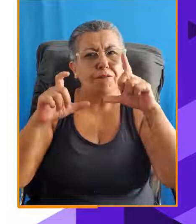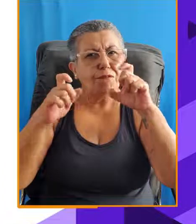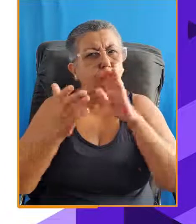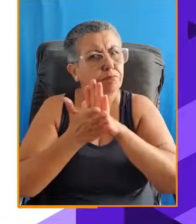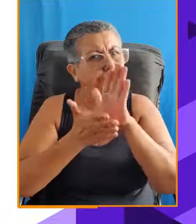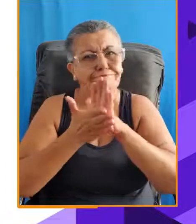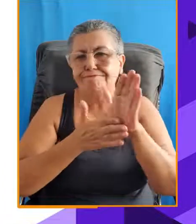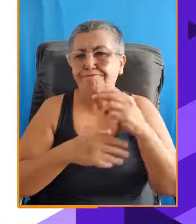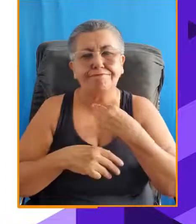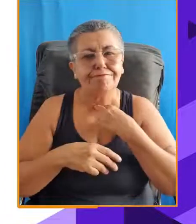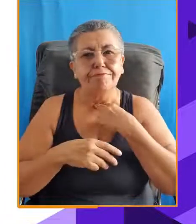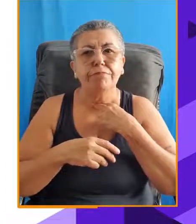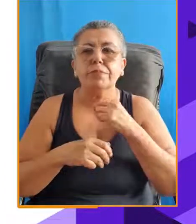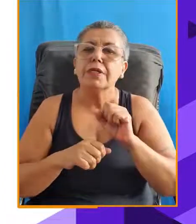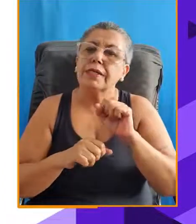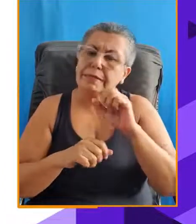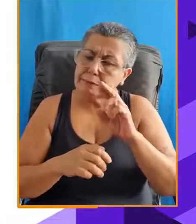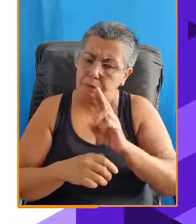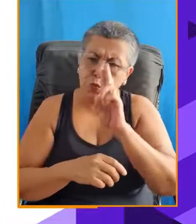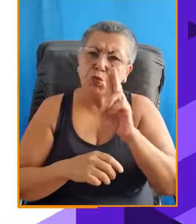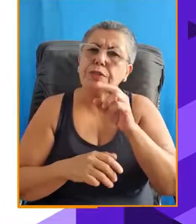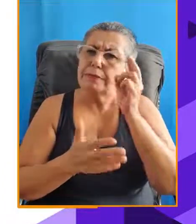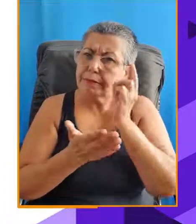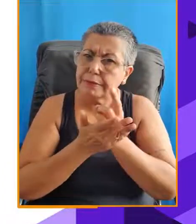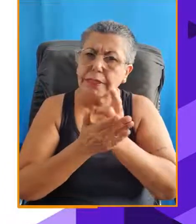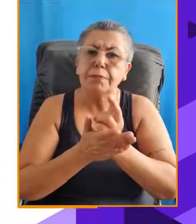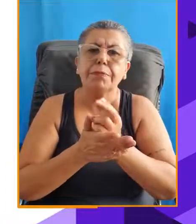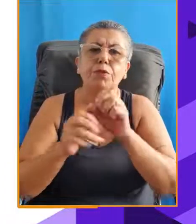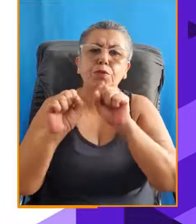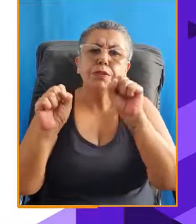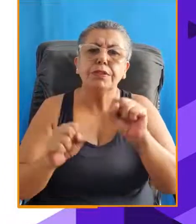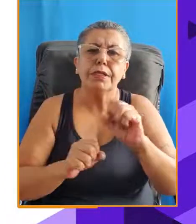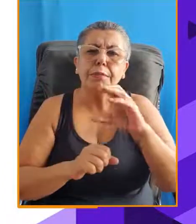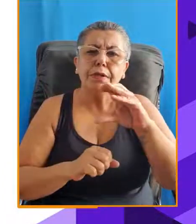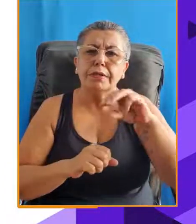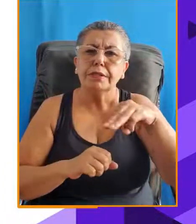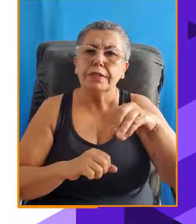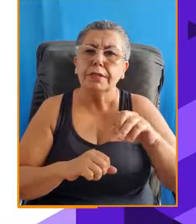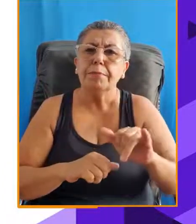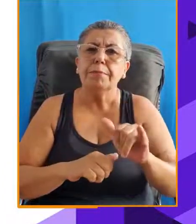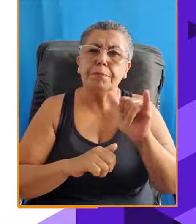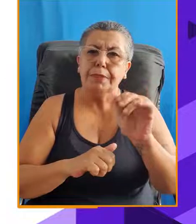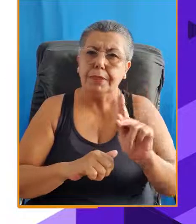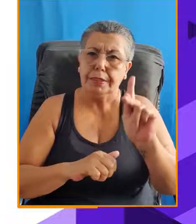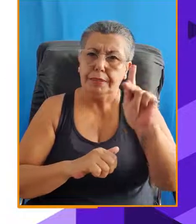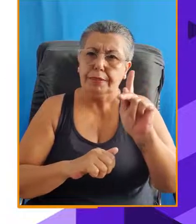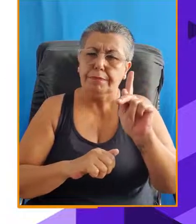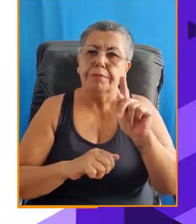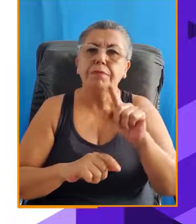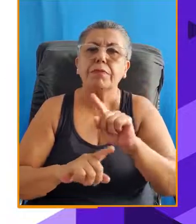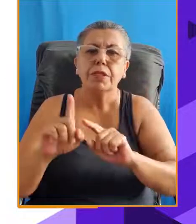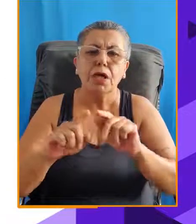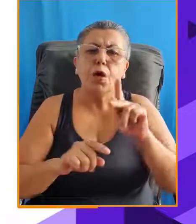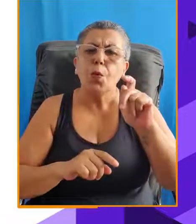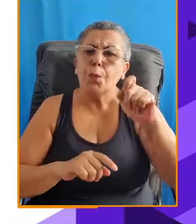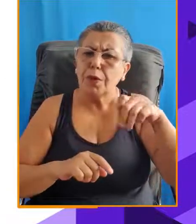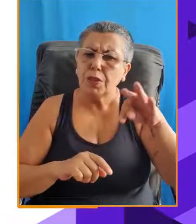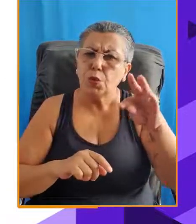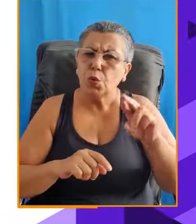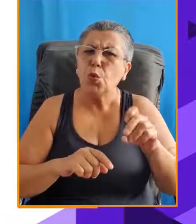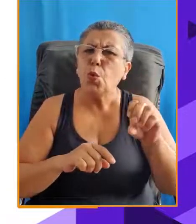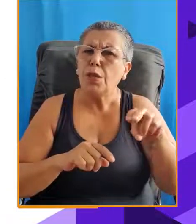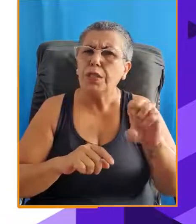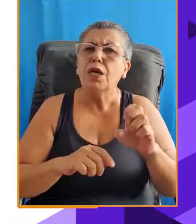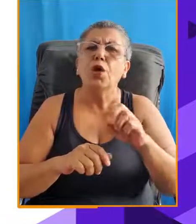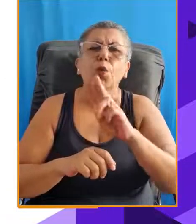situações, utilizar o sistema CMYK. Outro diferencial é que o uso de cores Pantone aumenta